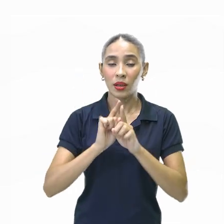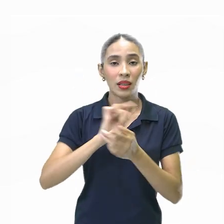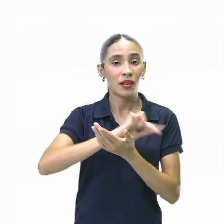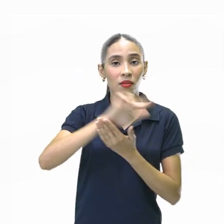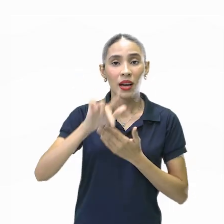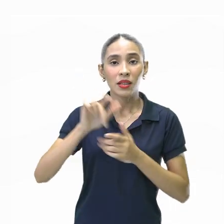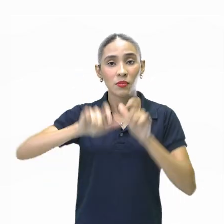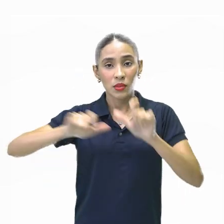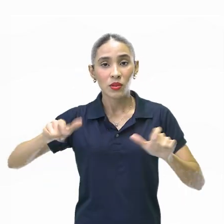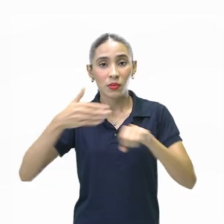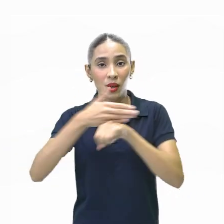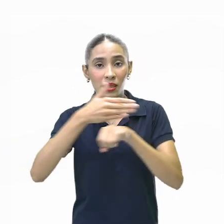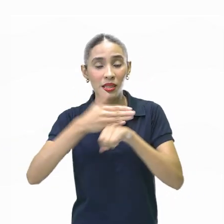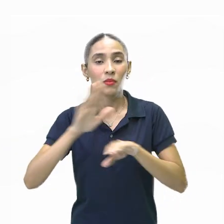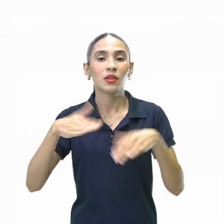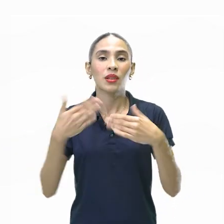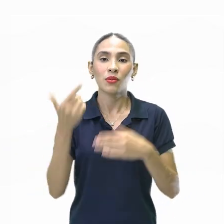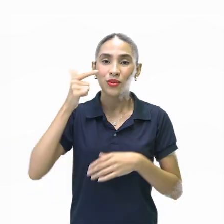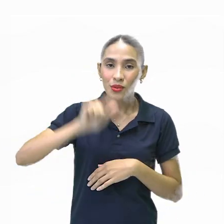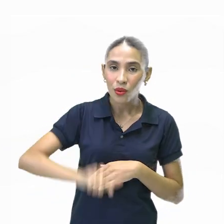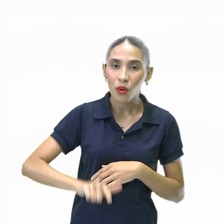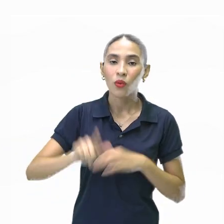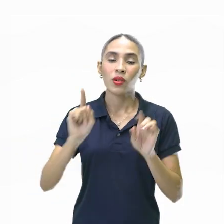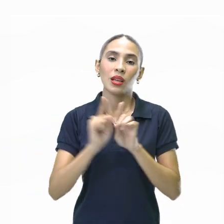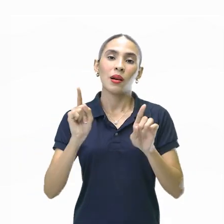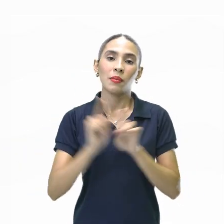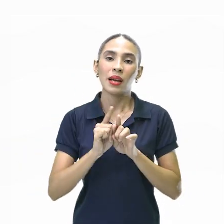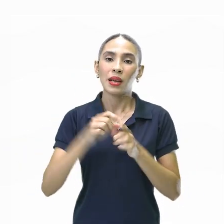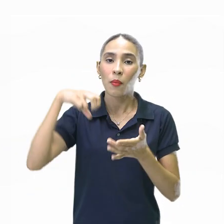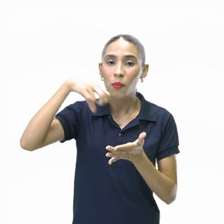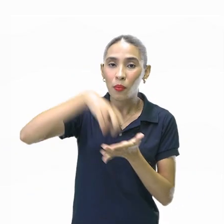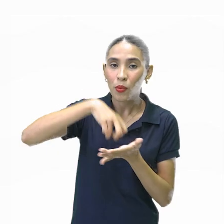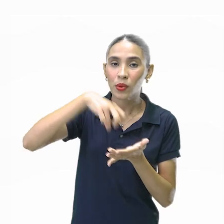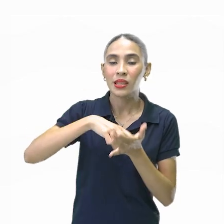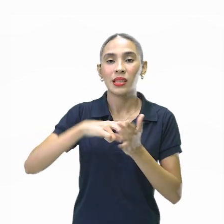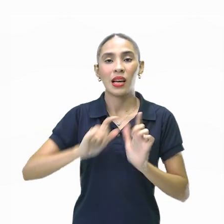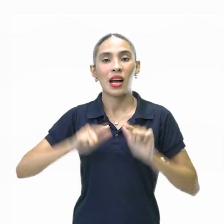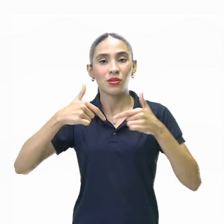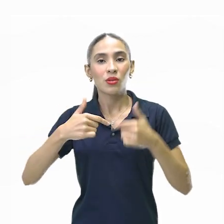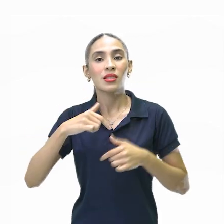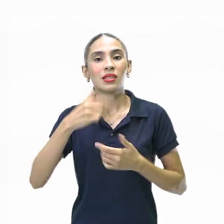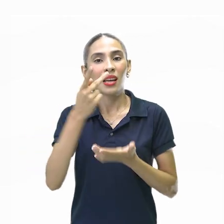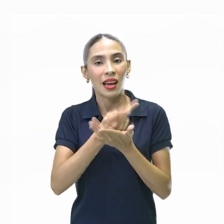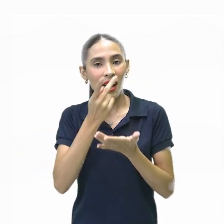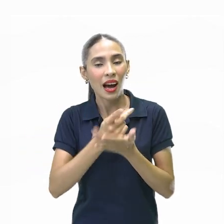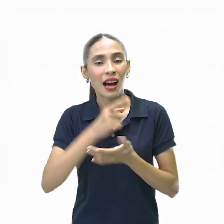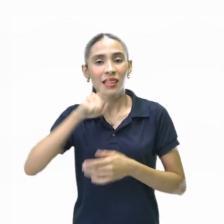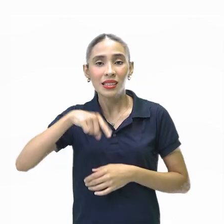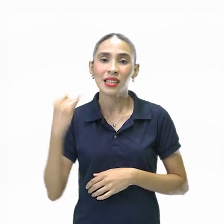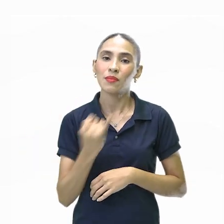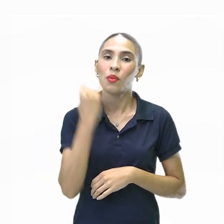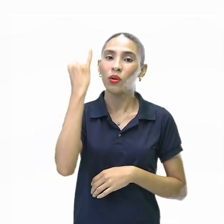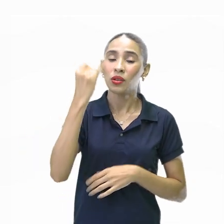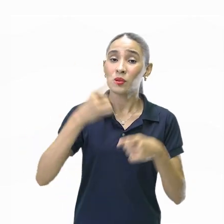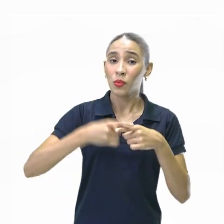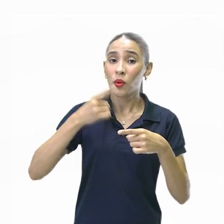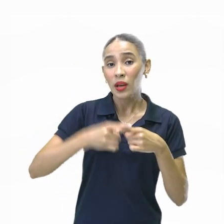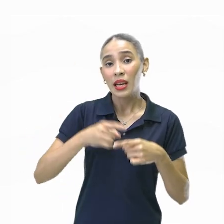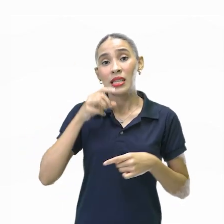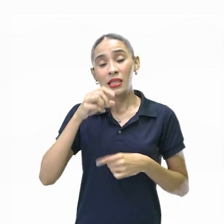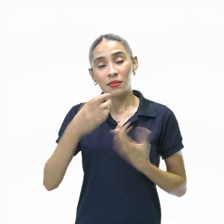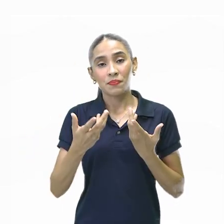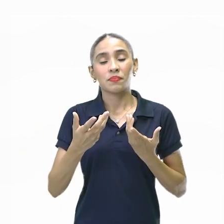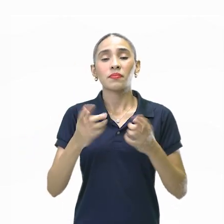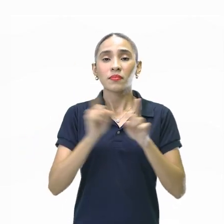vejam aí que, mais uma vez, a questão de punir essas ações é super importante, porque sensibilizar